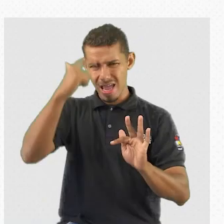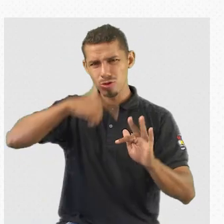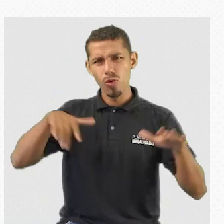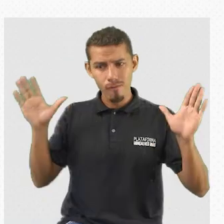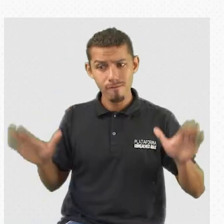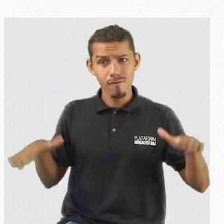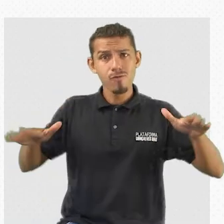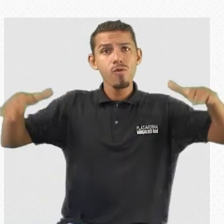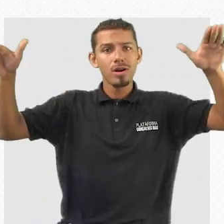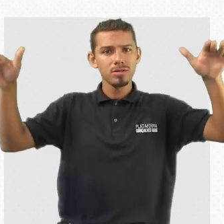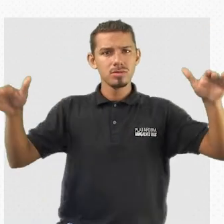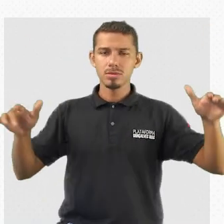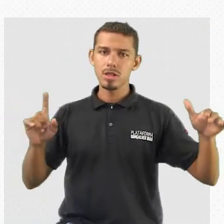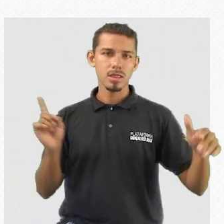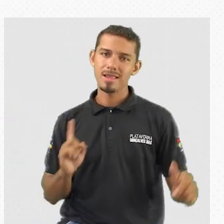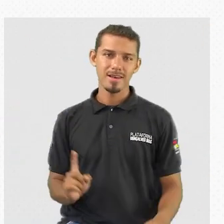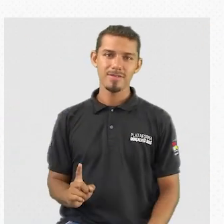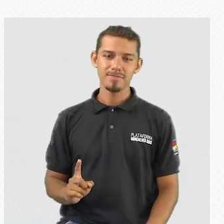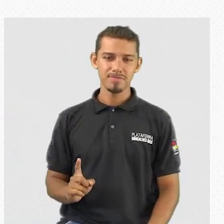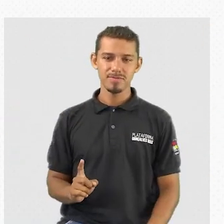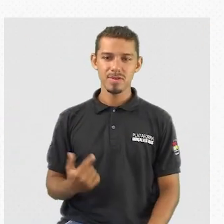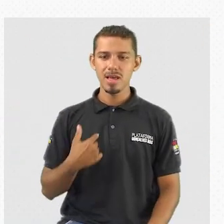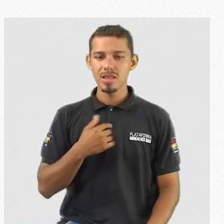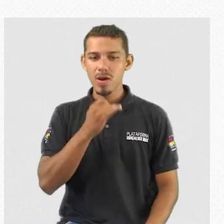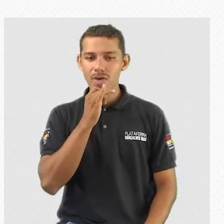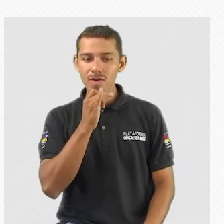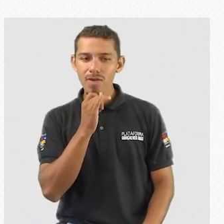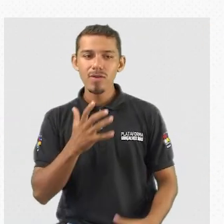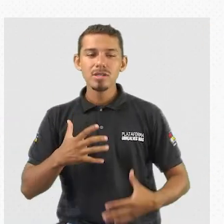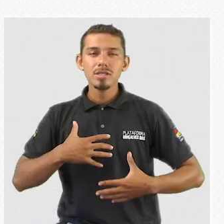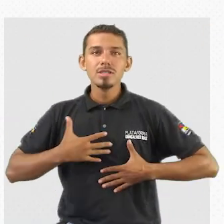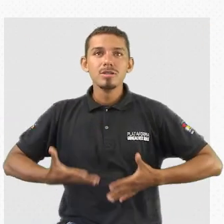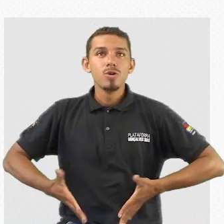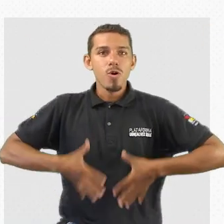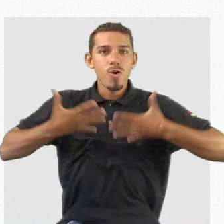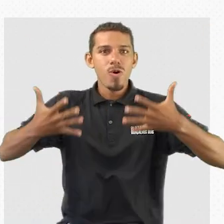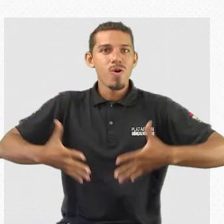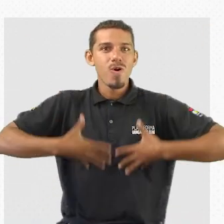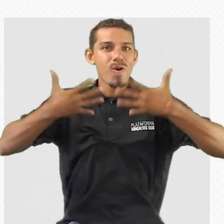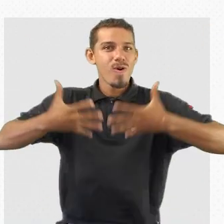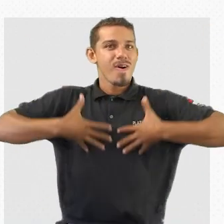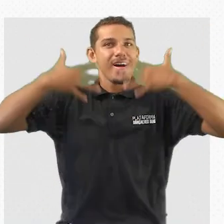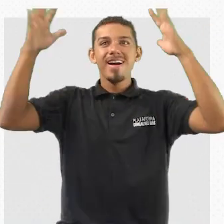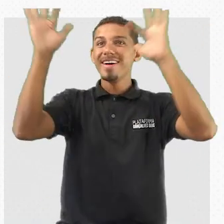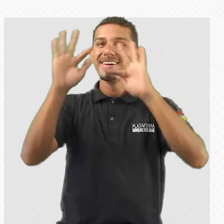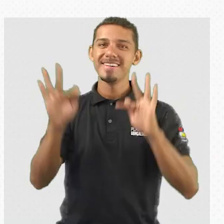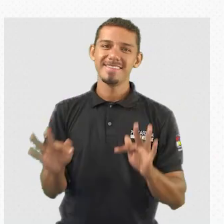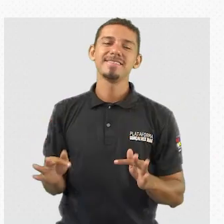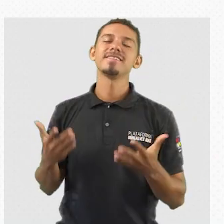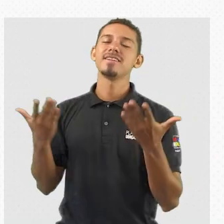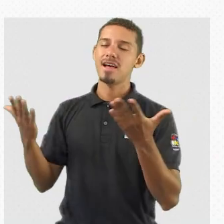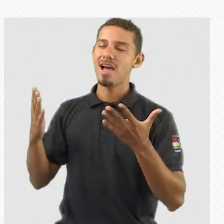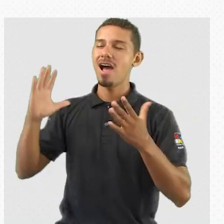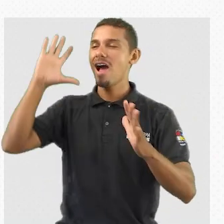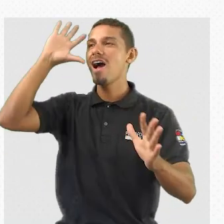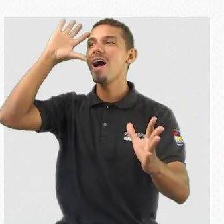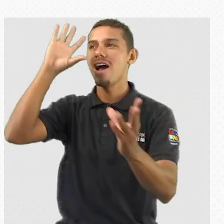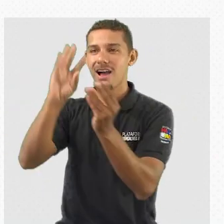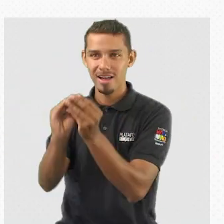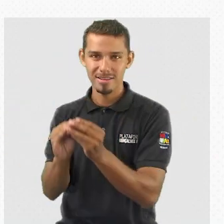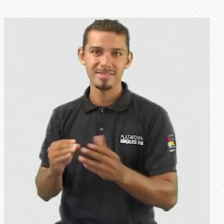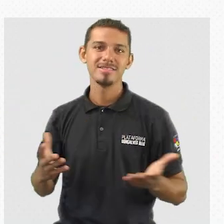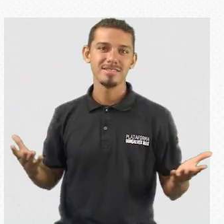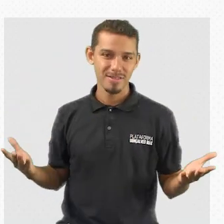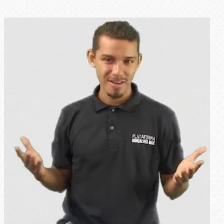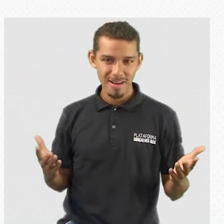estou literalmente no ar? Não, quero dizer que eu estou aí num momento de êxtase, né? Eu estou em um momento de muita